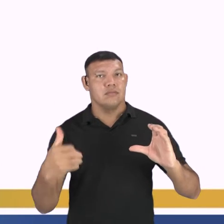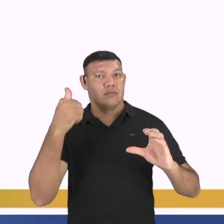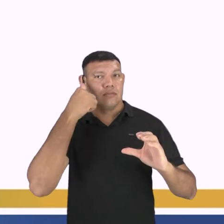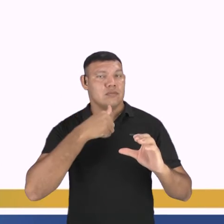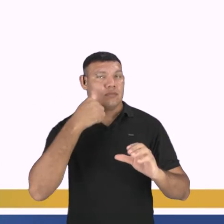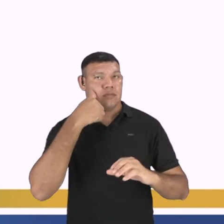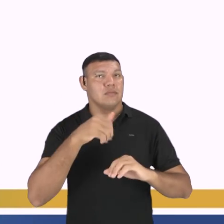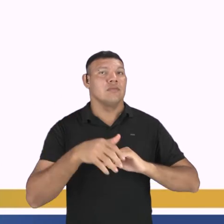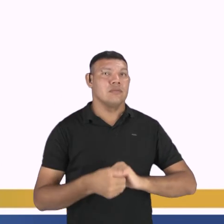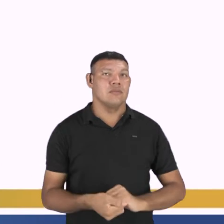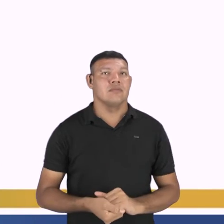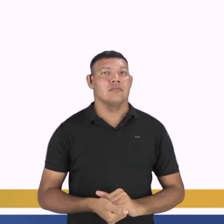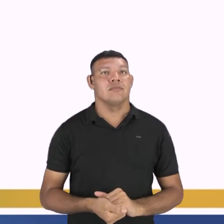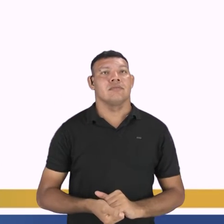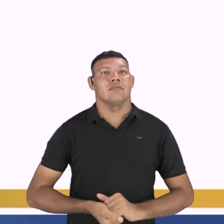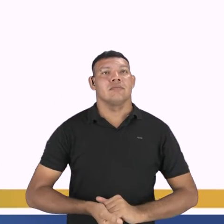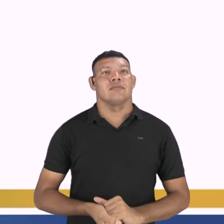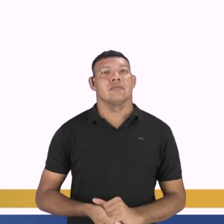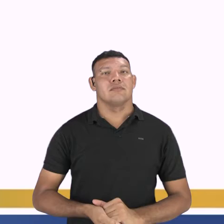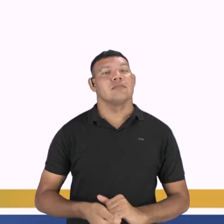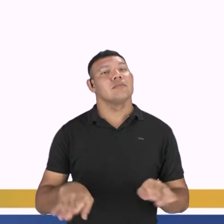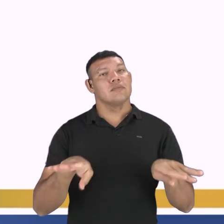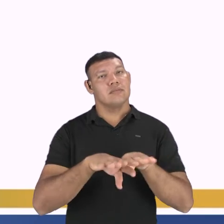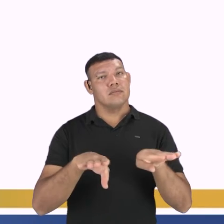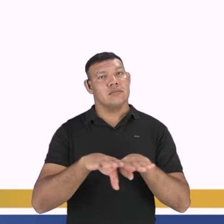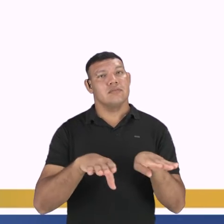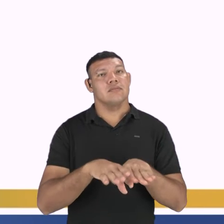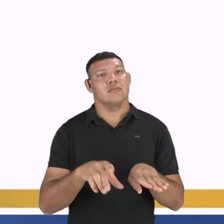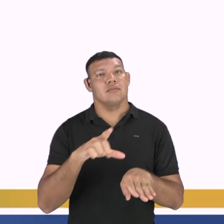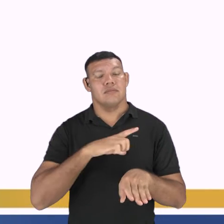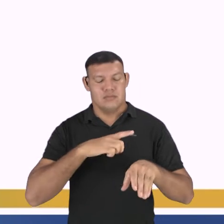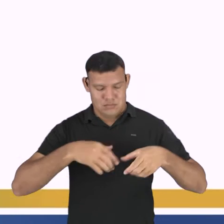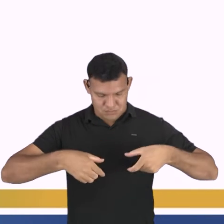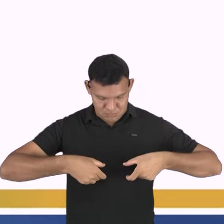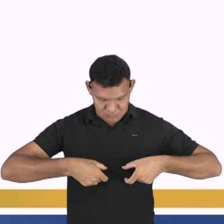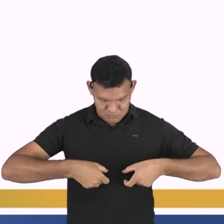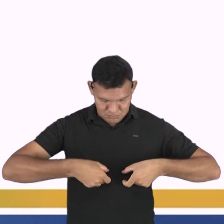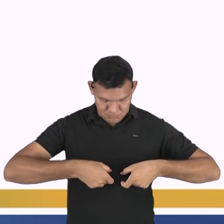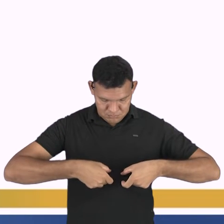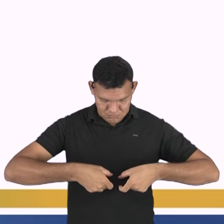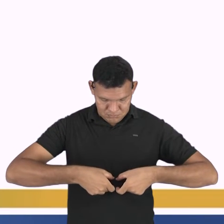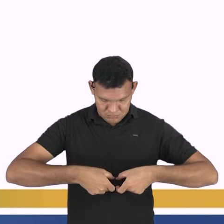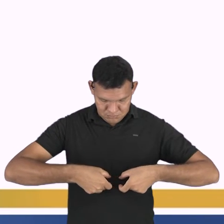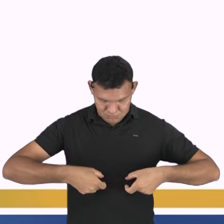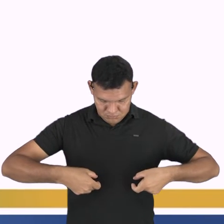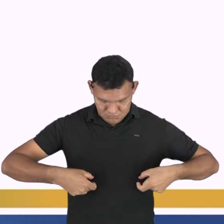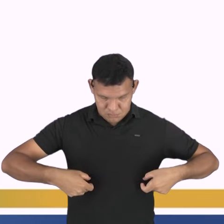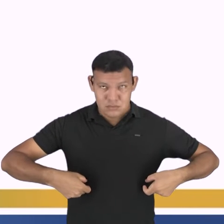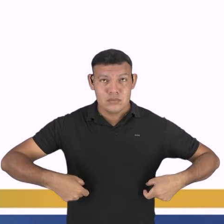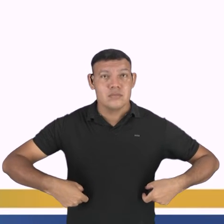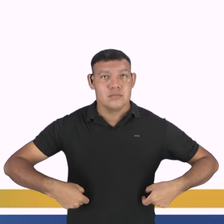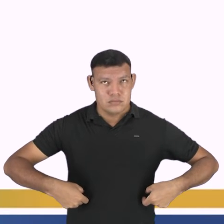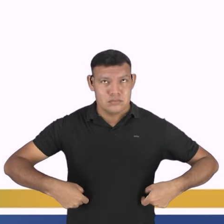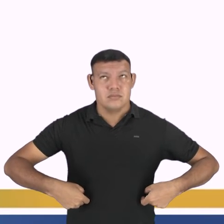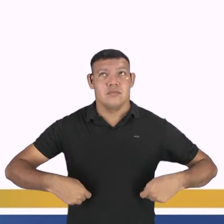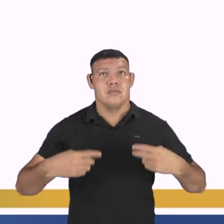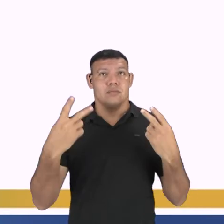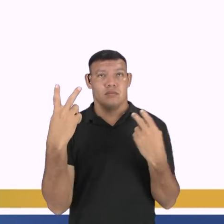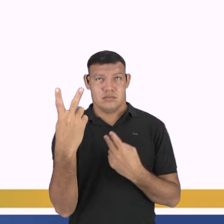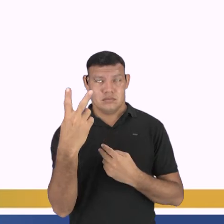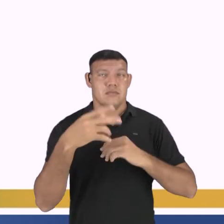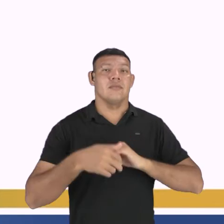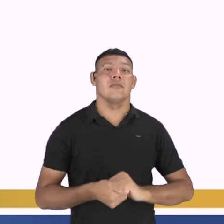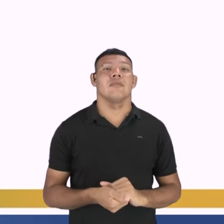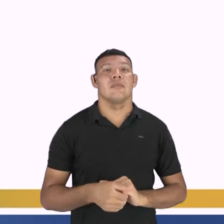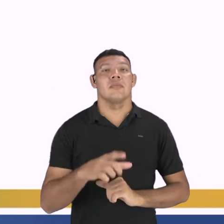o feminino, né, com o sexo feminino. Além disso, existem as tubas uterinas, né, que observa-se a presença também de 2 tubas,